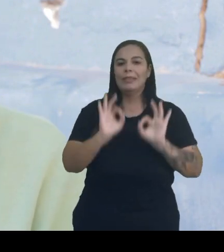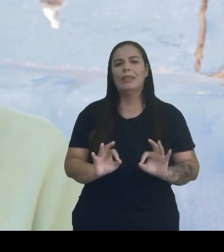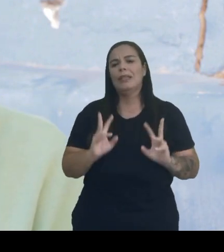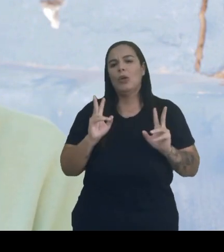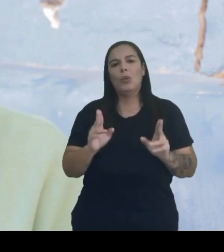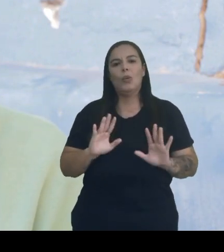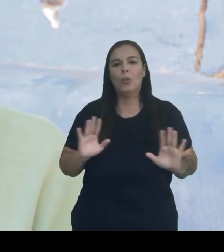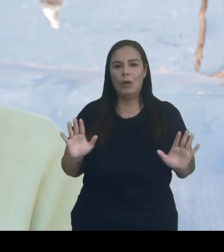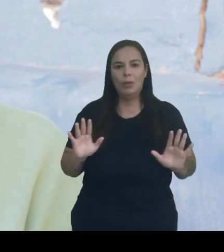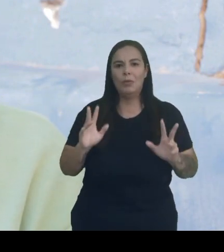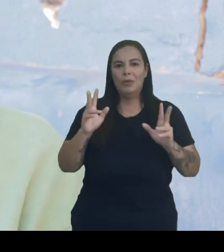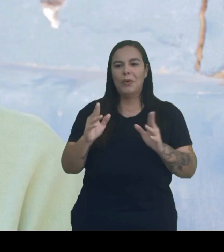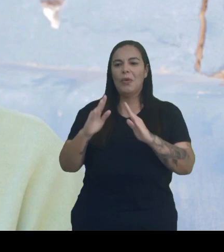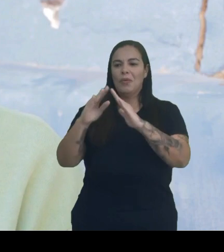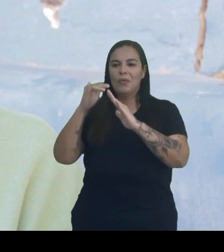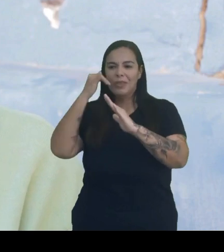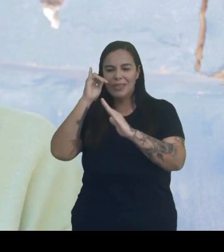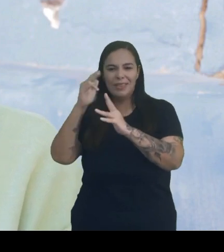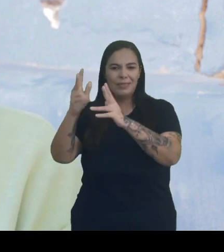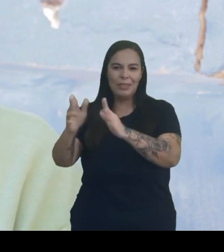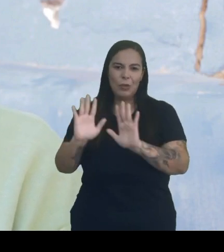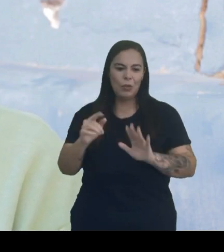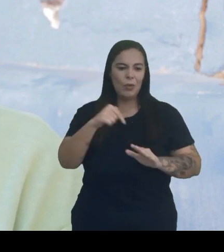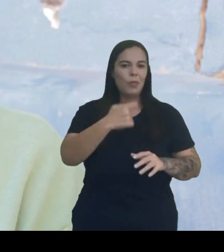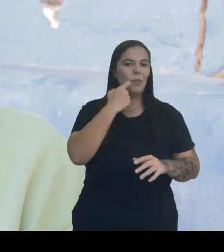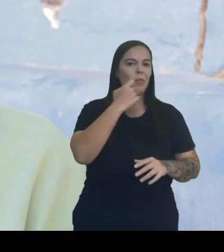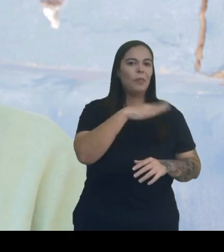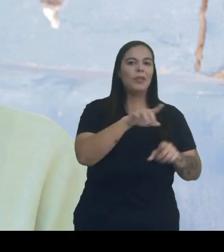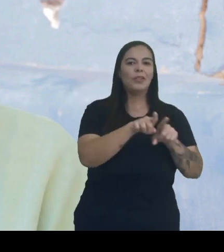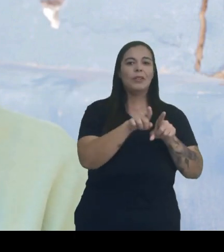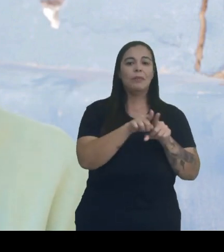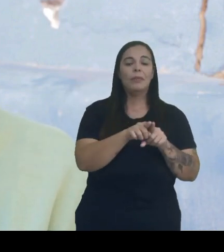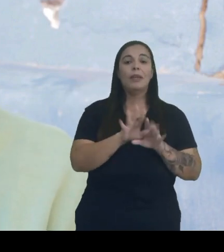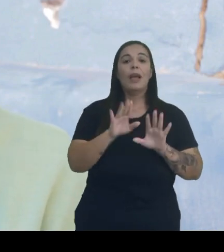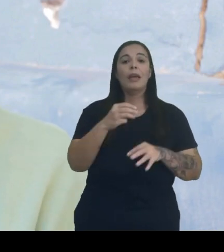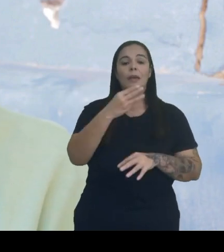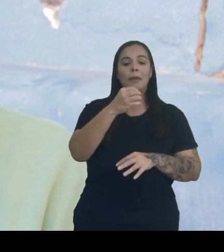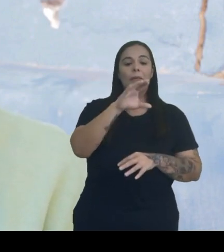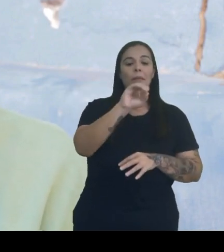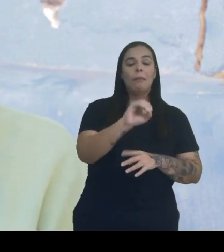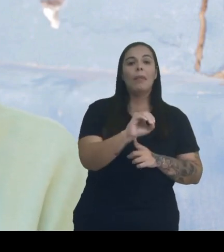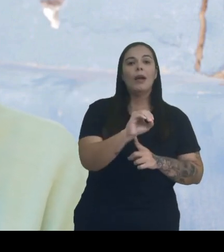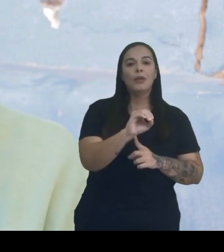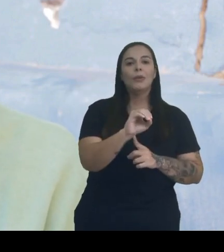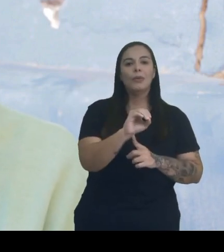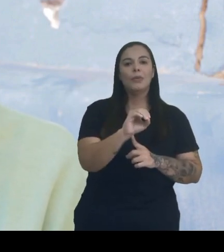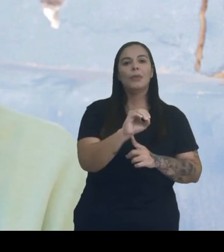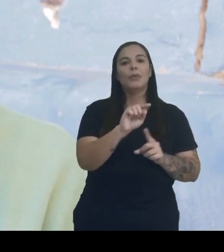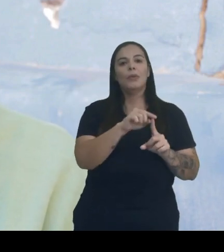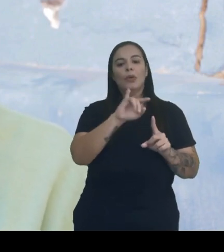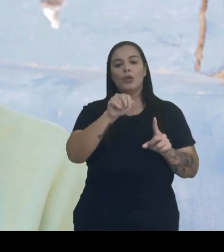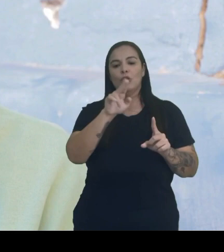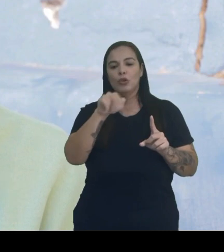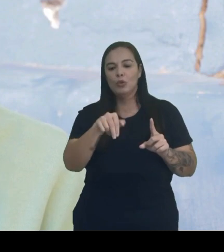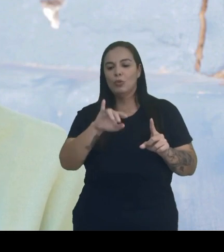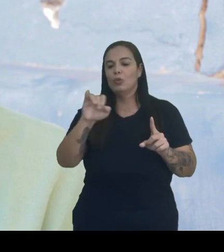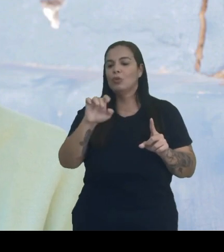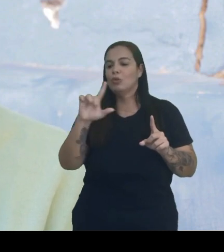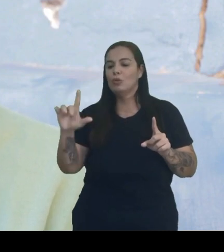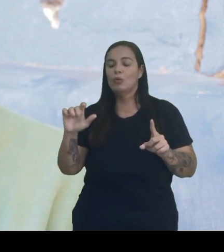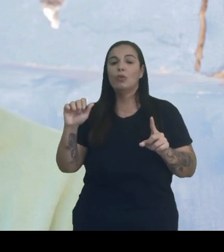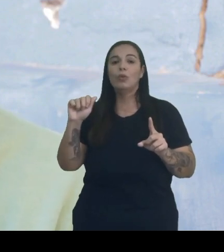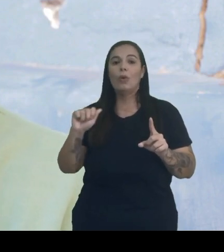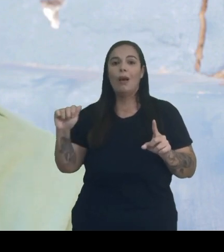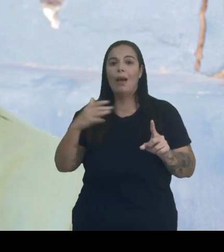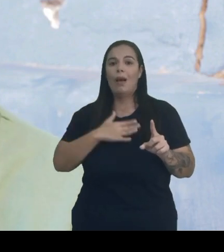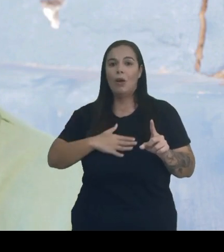coisa, entendeu? Vinha o Paraty no mês de abril, aí quando pegava maio, aí a gente ia maio, junho, julho,